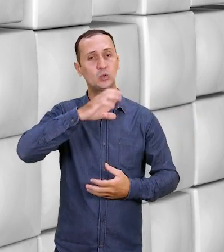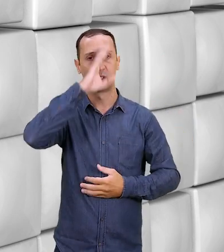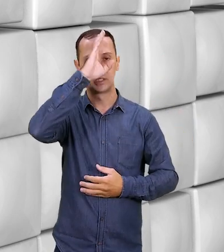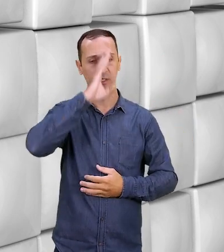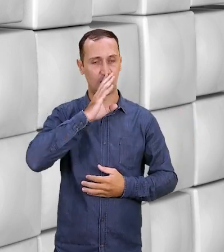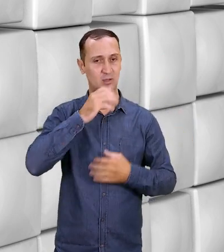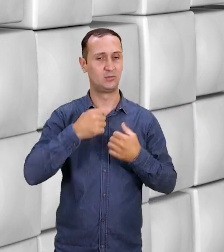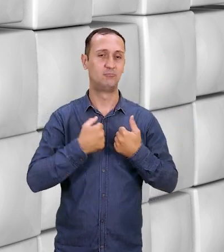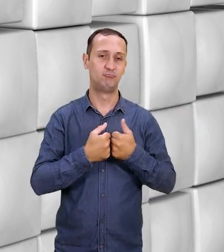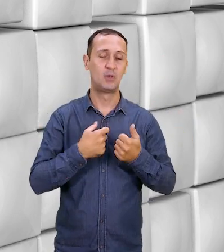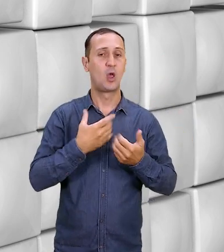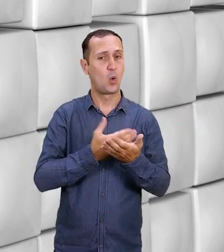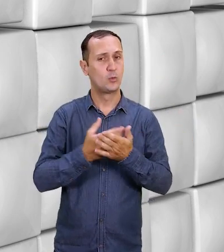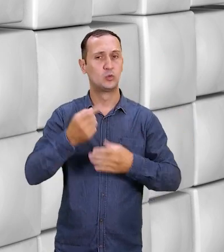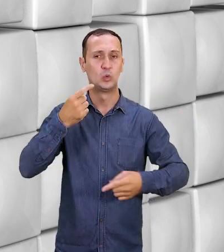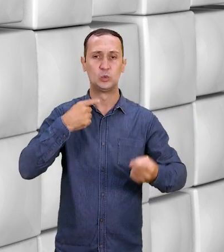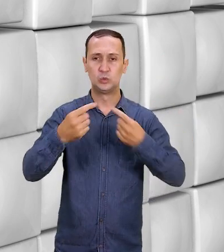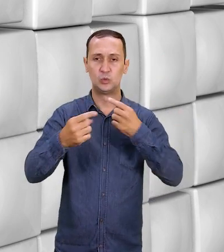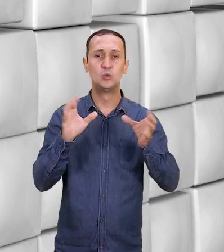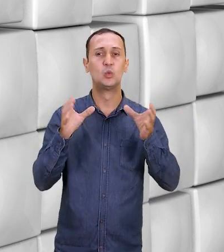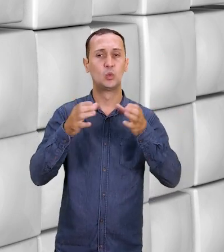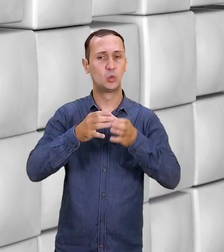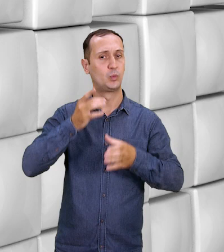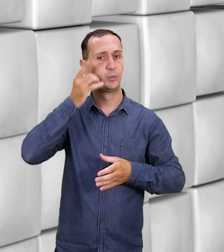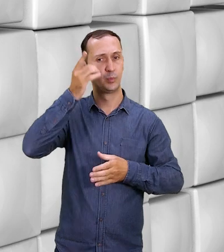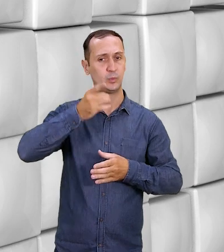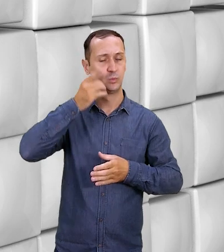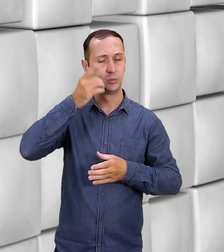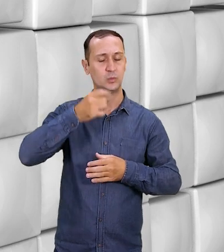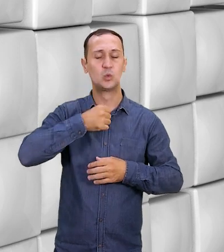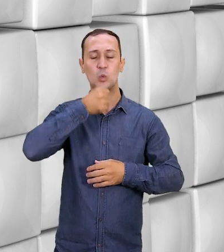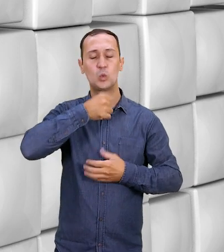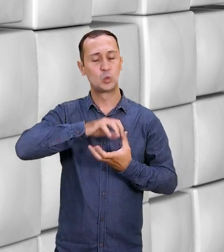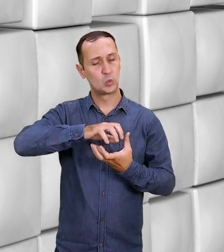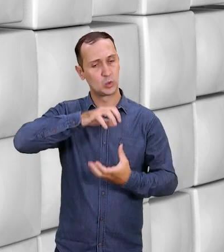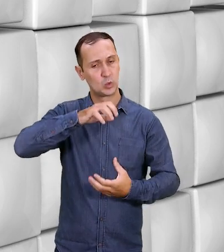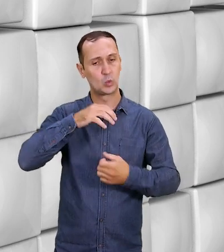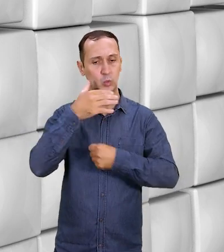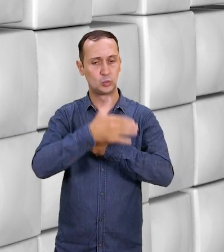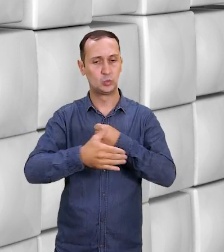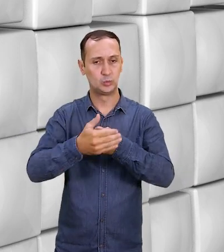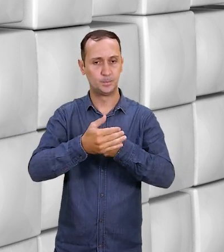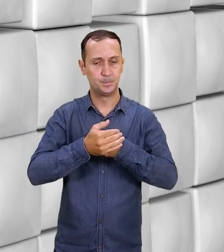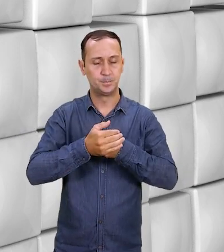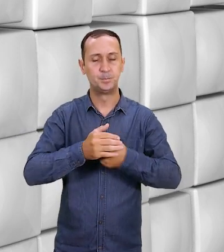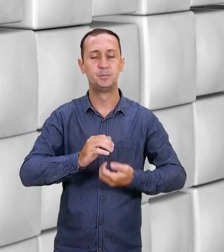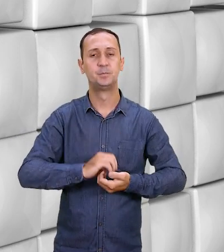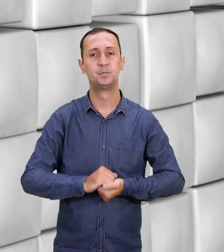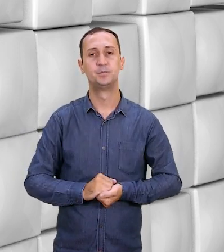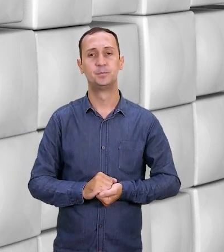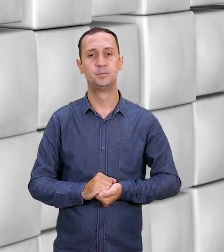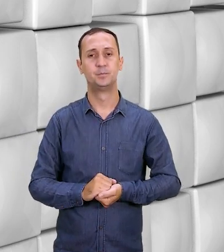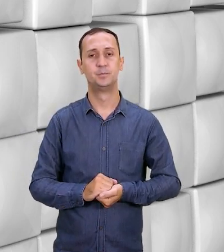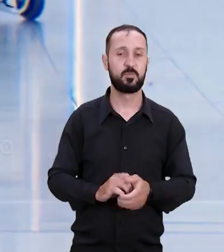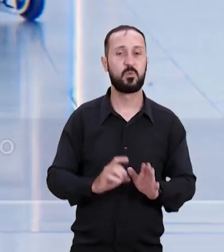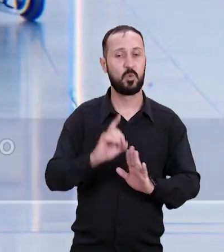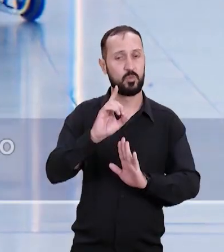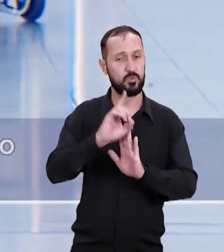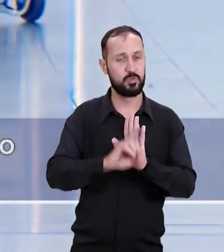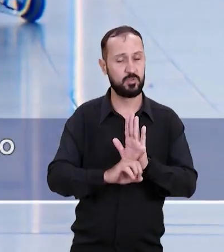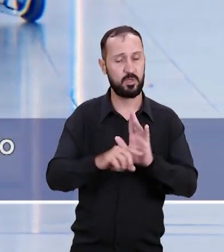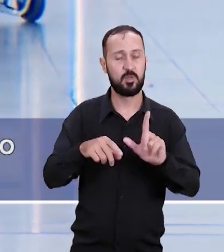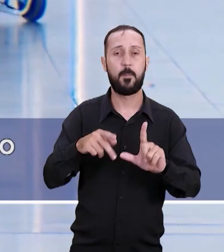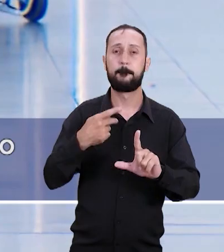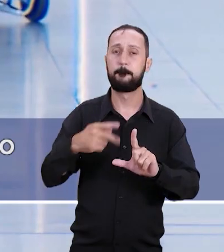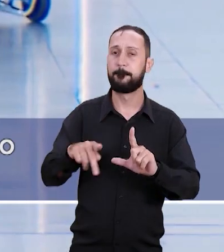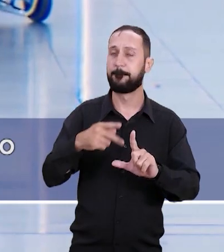é um resultado dos debates dentro da Frente Parlamentar em Defesa dos Direitos da Pessoa Idosa.